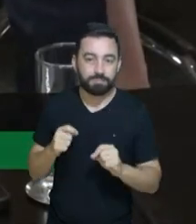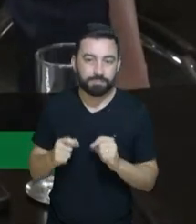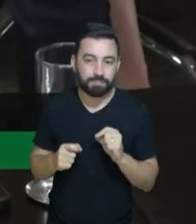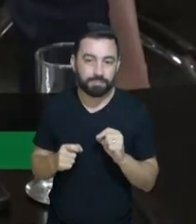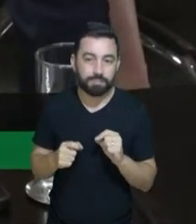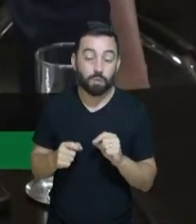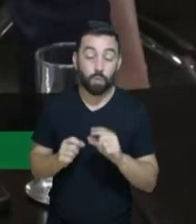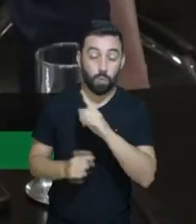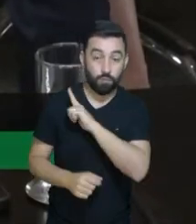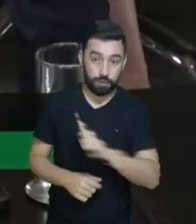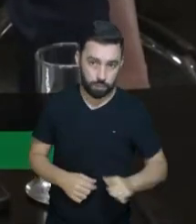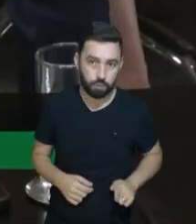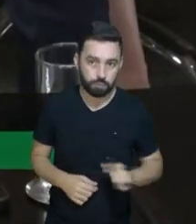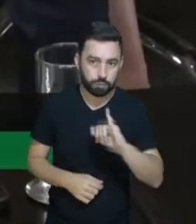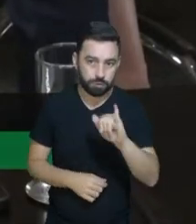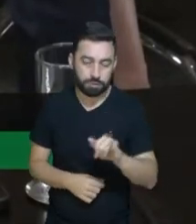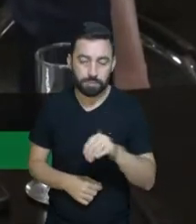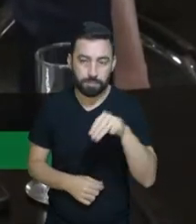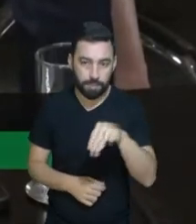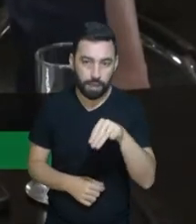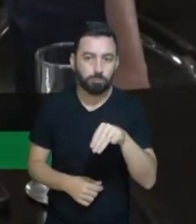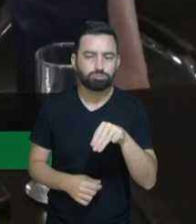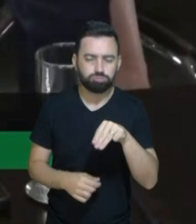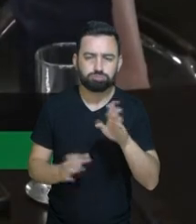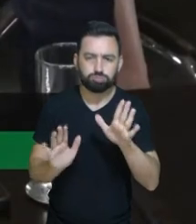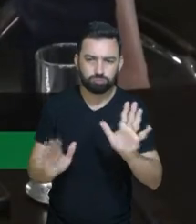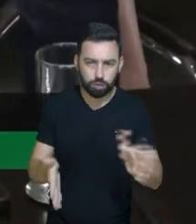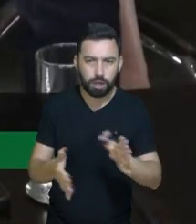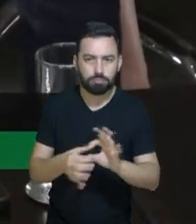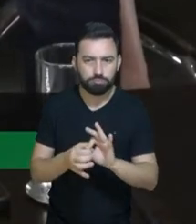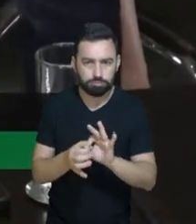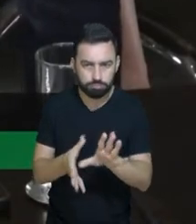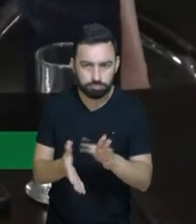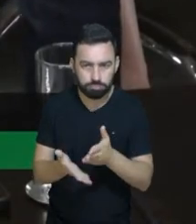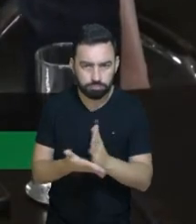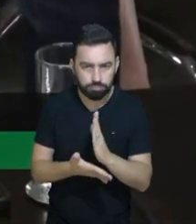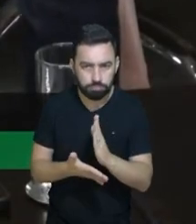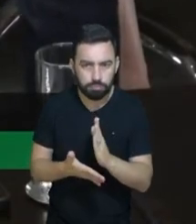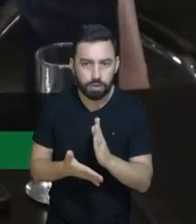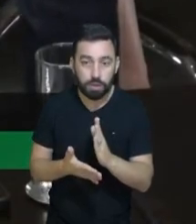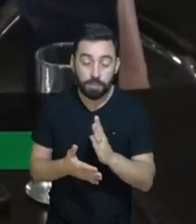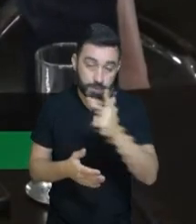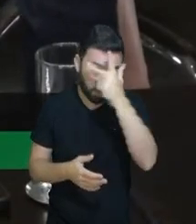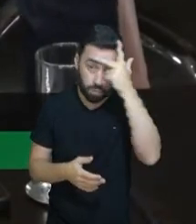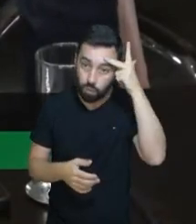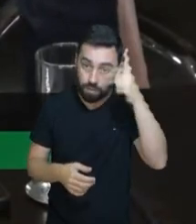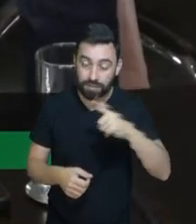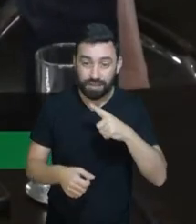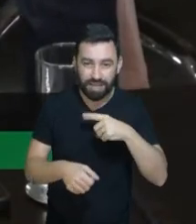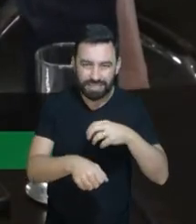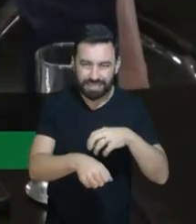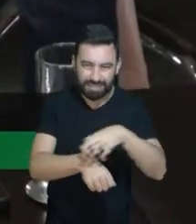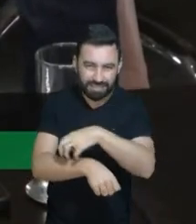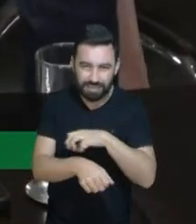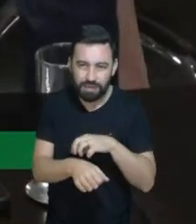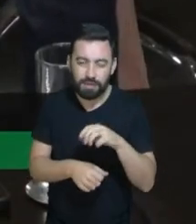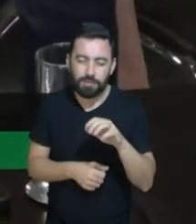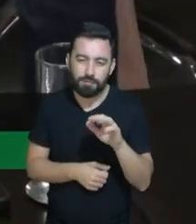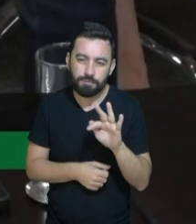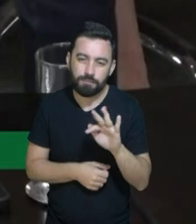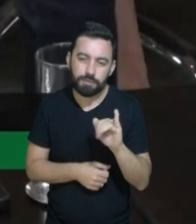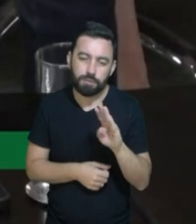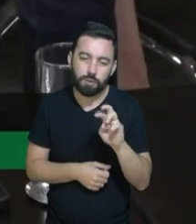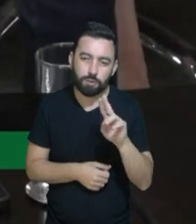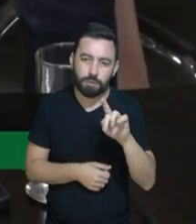nosso Governador Jorginho Melo ele sancionou a nossa lei né que enquadra a pessoa com fibromialgia portador de fibromialgia como